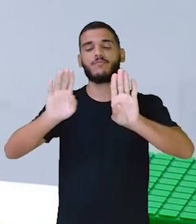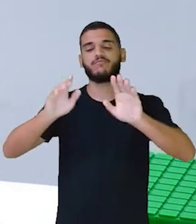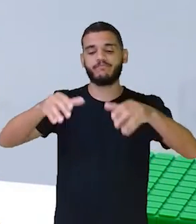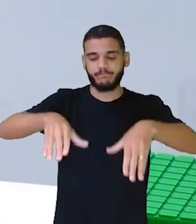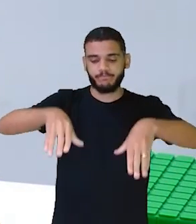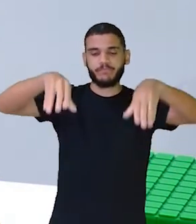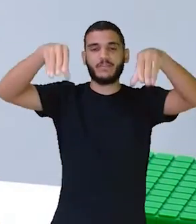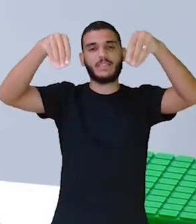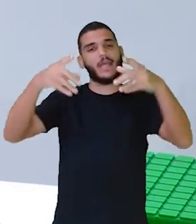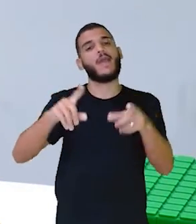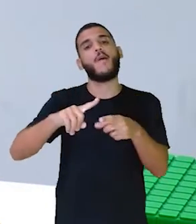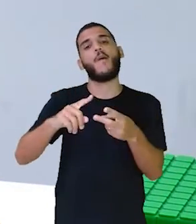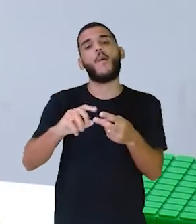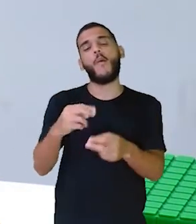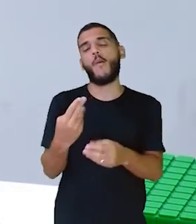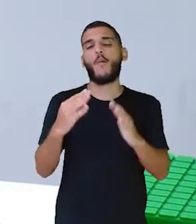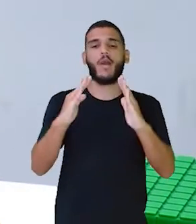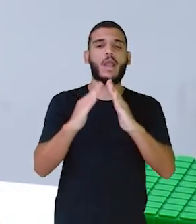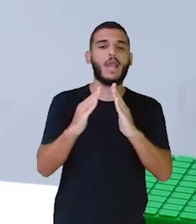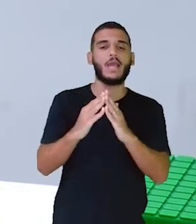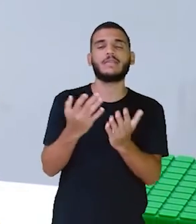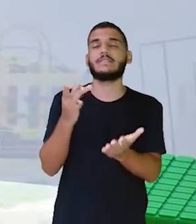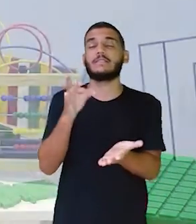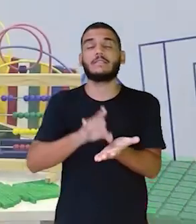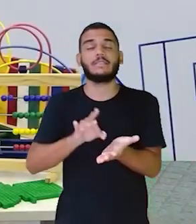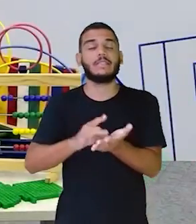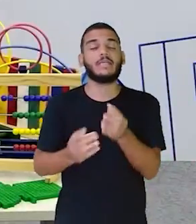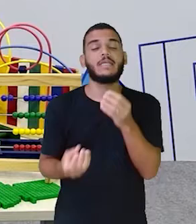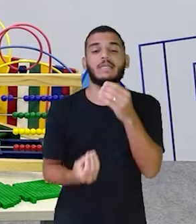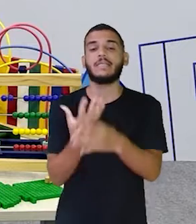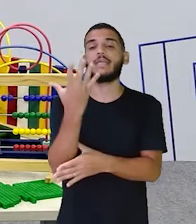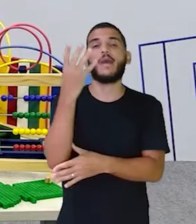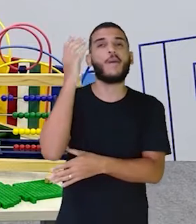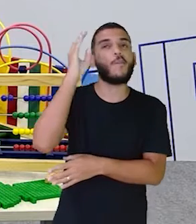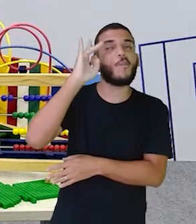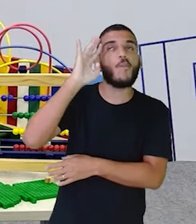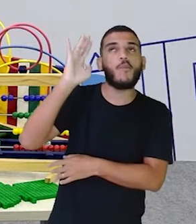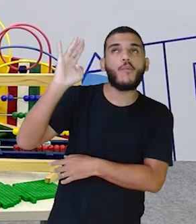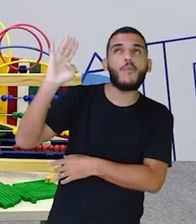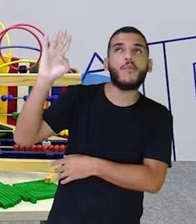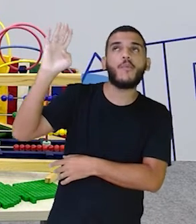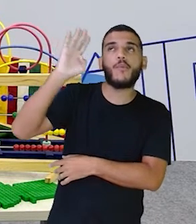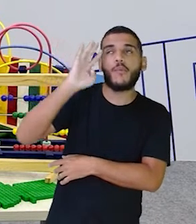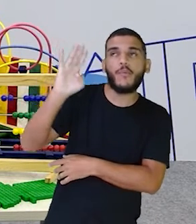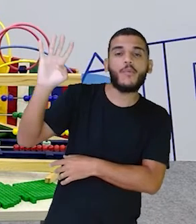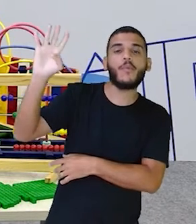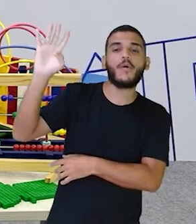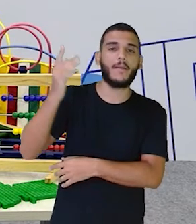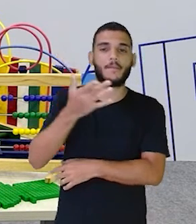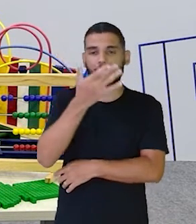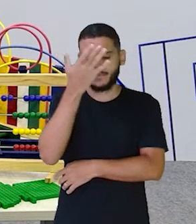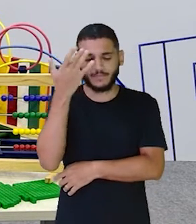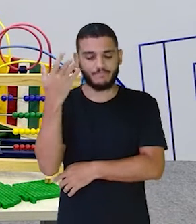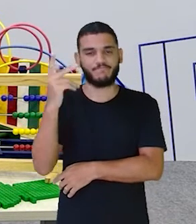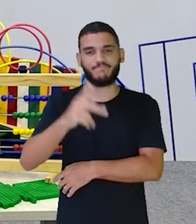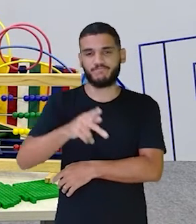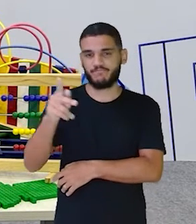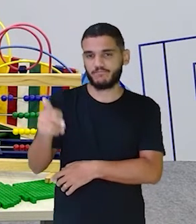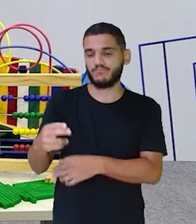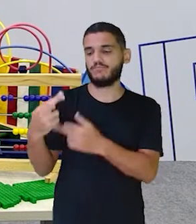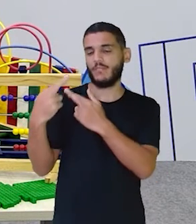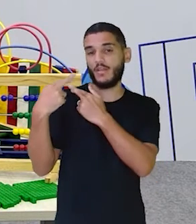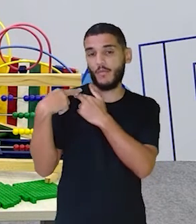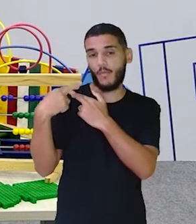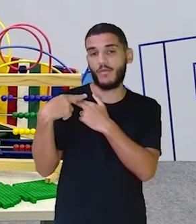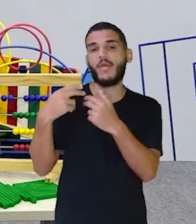casa, então ele vai estar de verdade construindo, imaginando, e o professor que vai estar mediando, vai estar